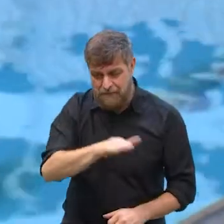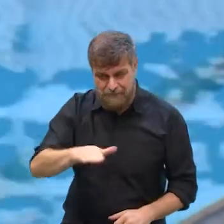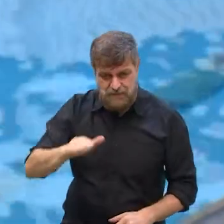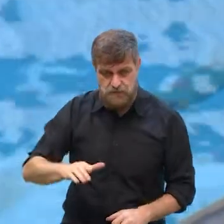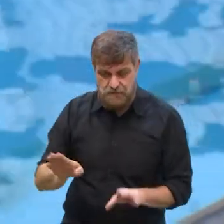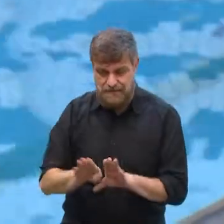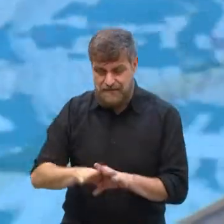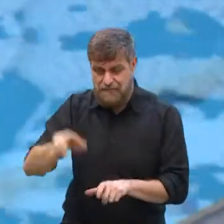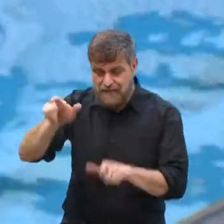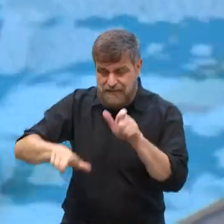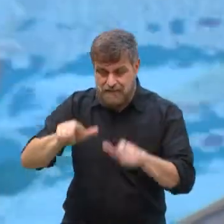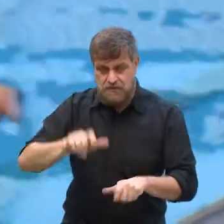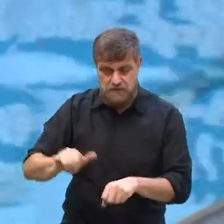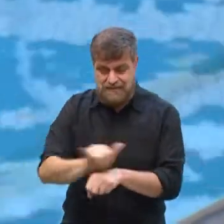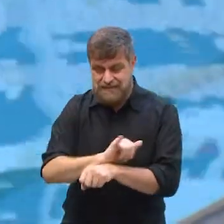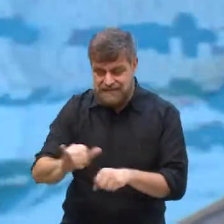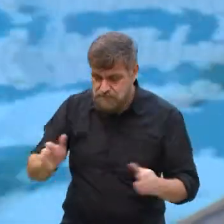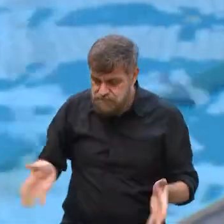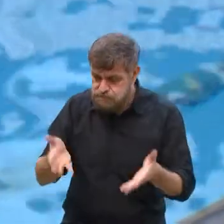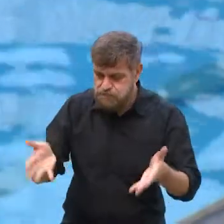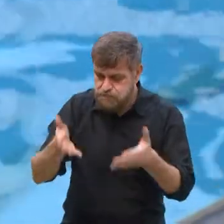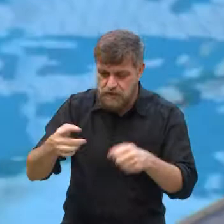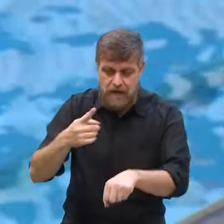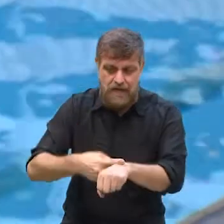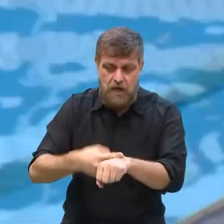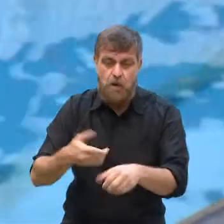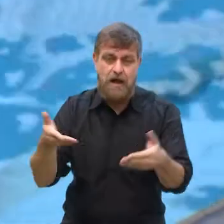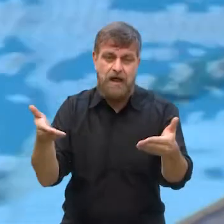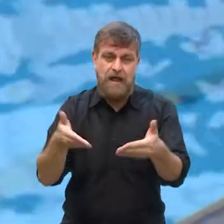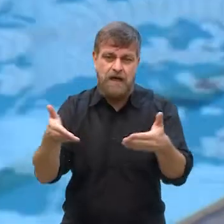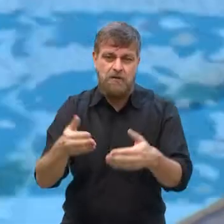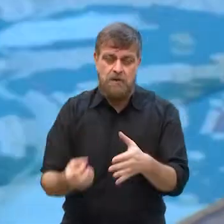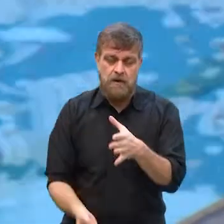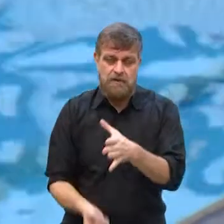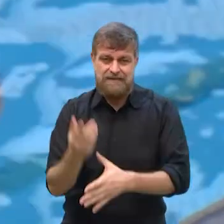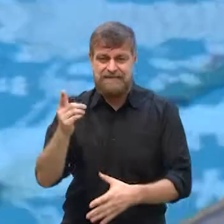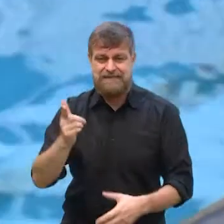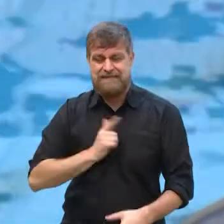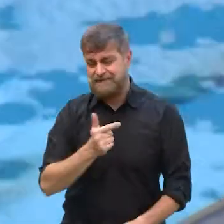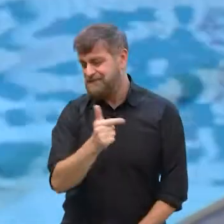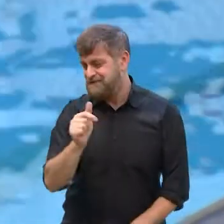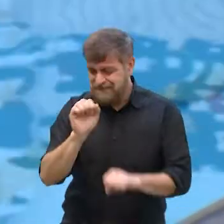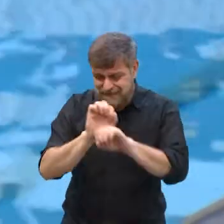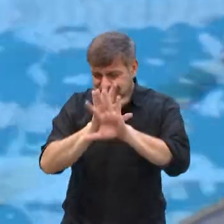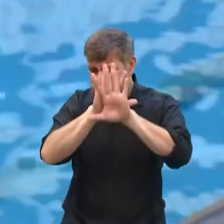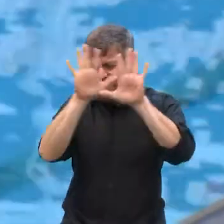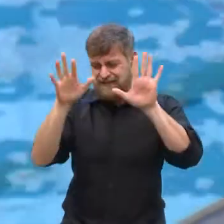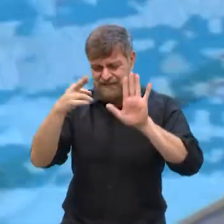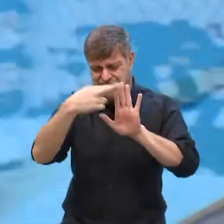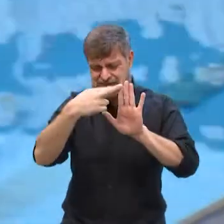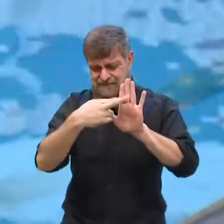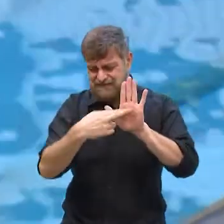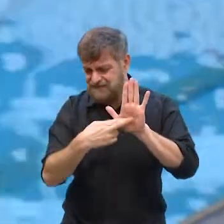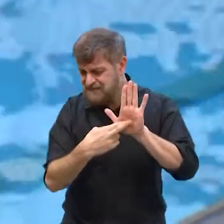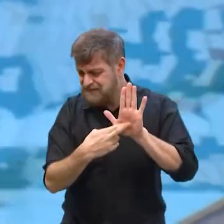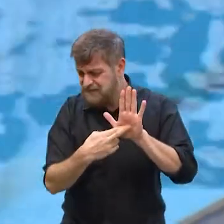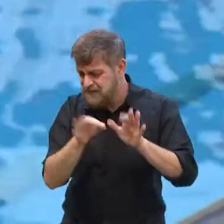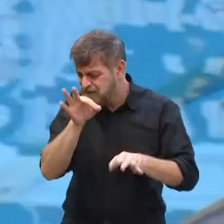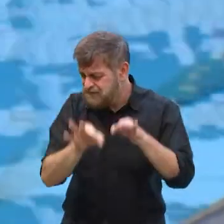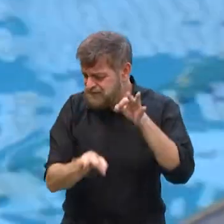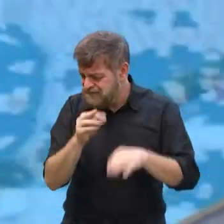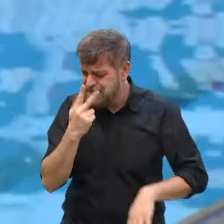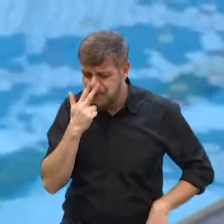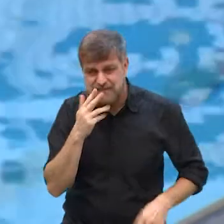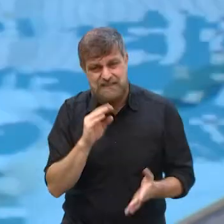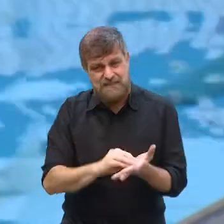só na minha, mas hoje chegar nesse momento que não está tão claro, não está justo.